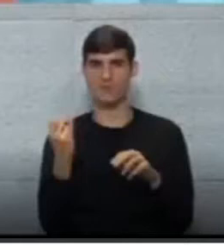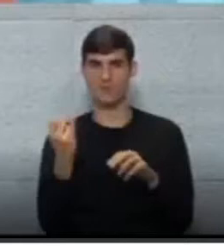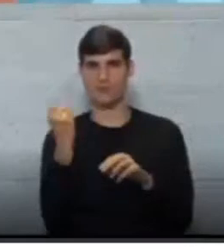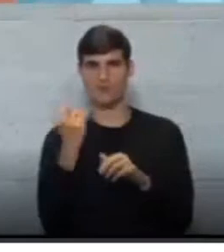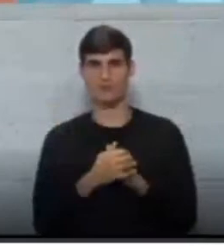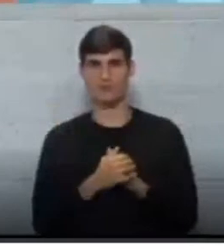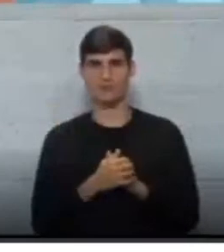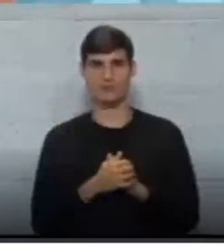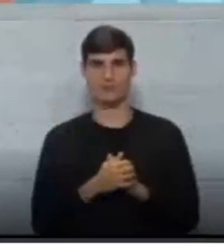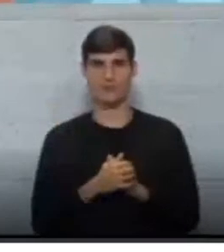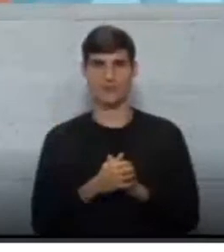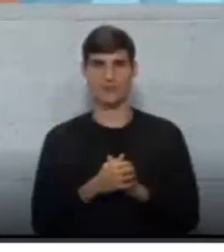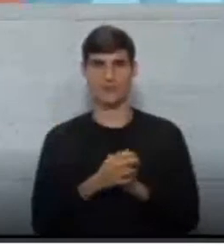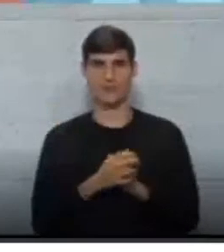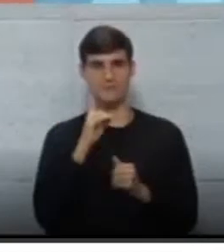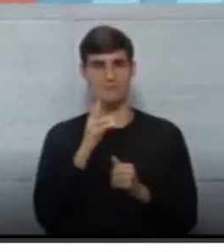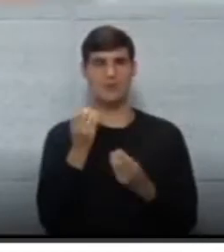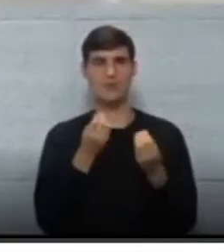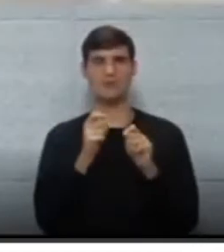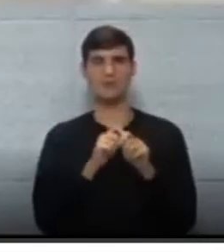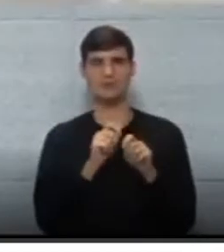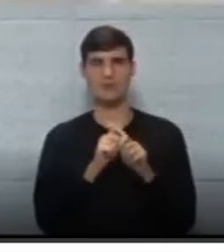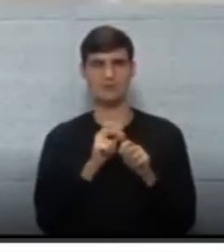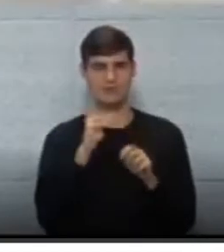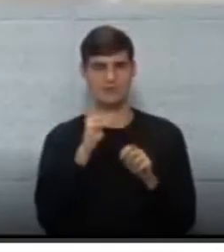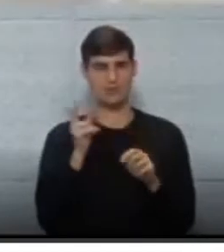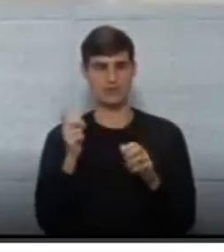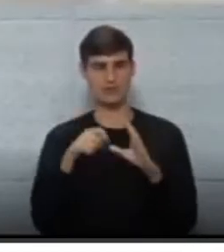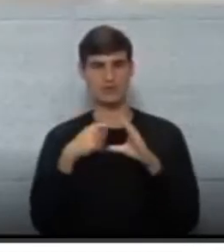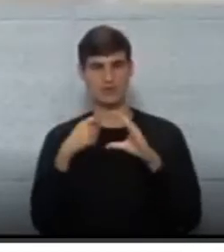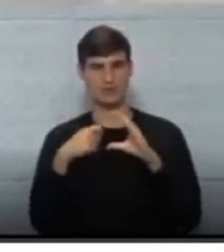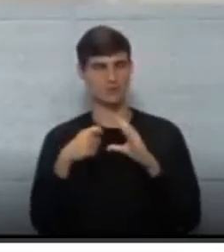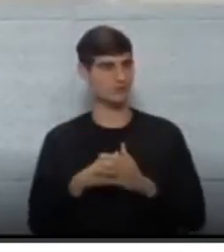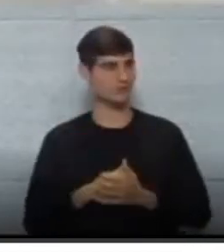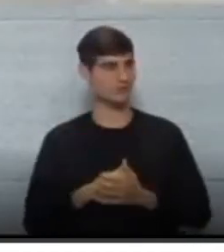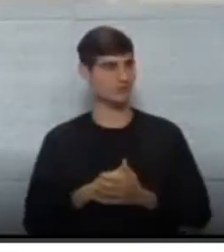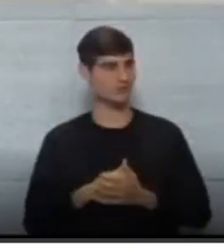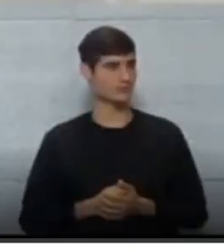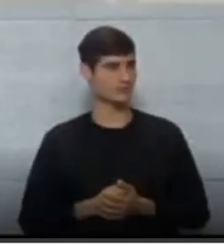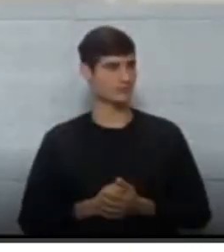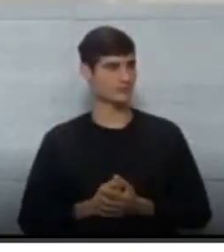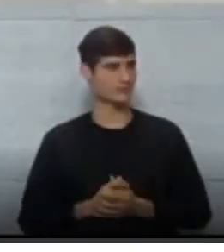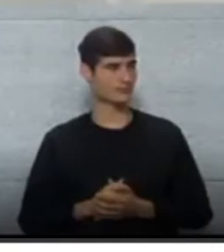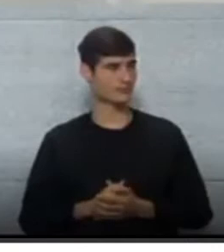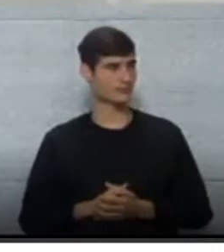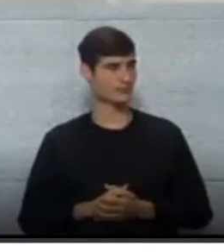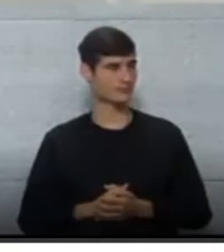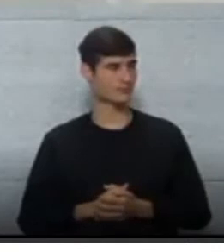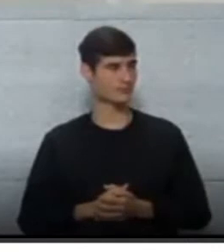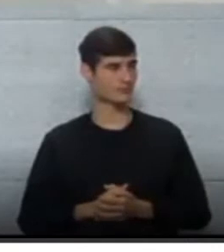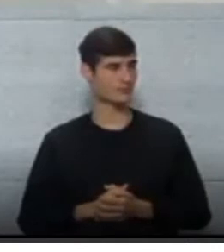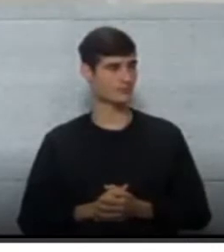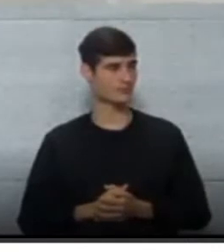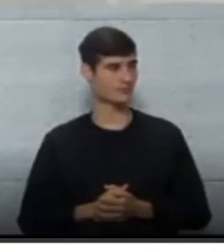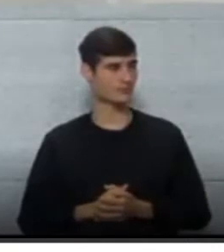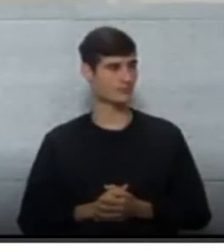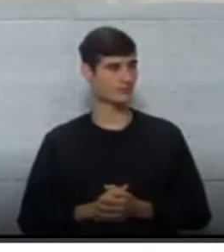positivo. Então, vamos ver como é que é feito esse procedimento. Vamos para o vídeo. Então, para esse procedimento, como eu falei, nós vamos